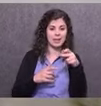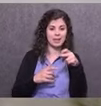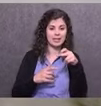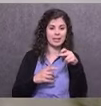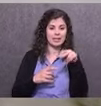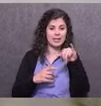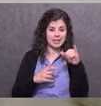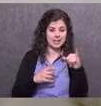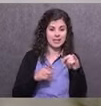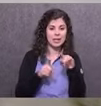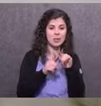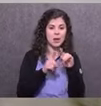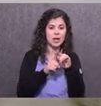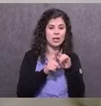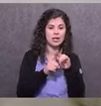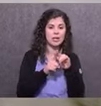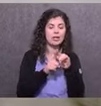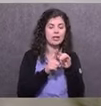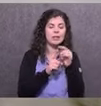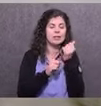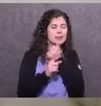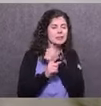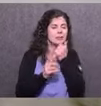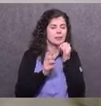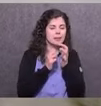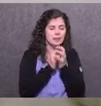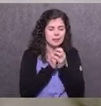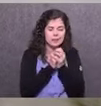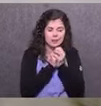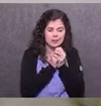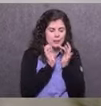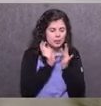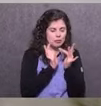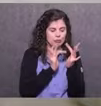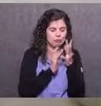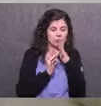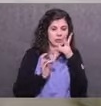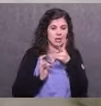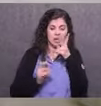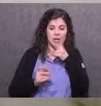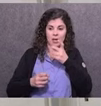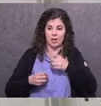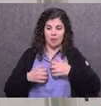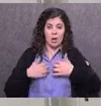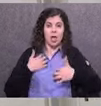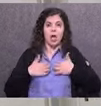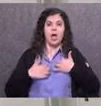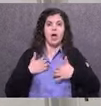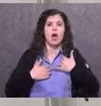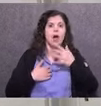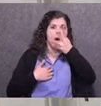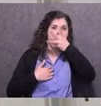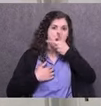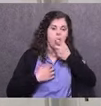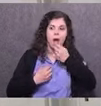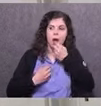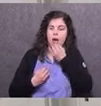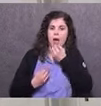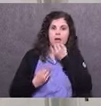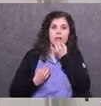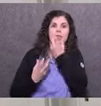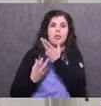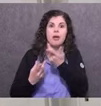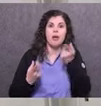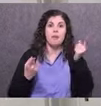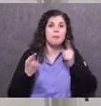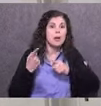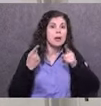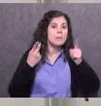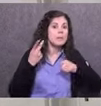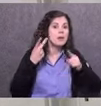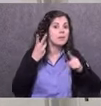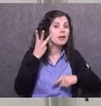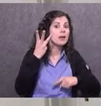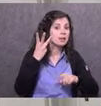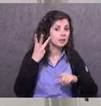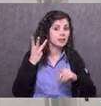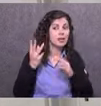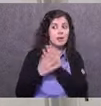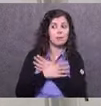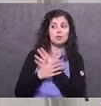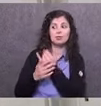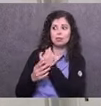Jesus comunica essa tristeza, essa alegria e essa angústia por 3 vezes aos